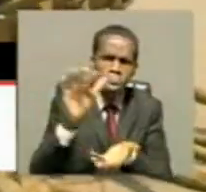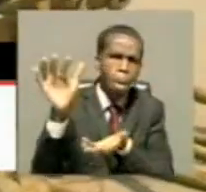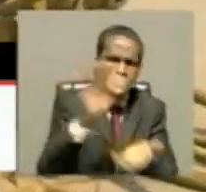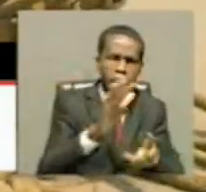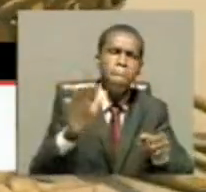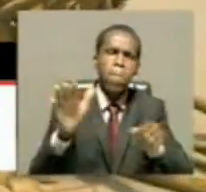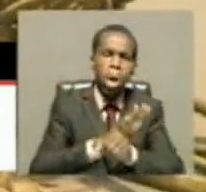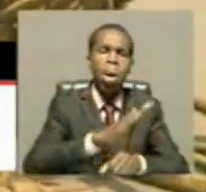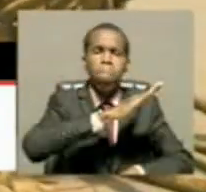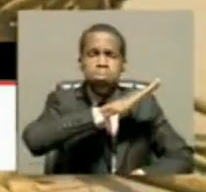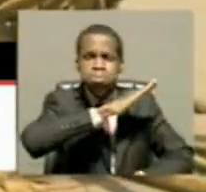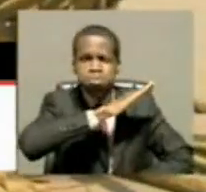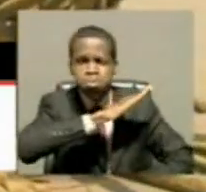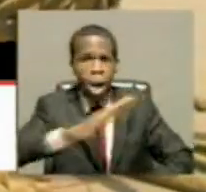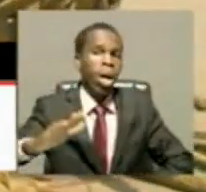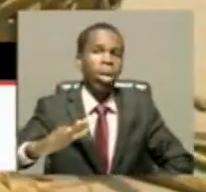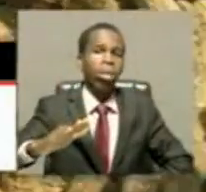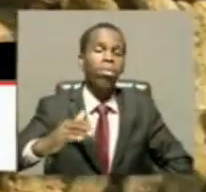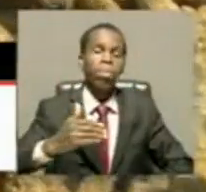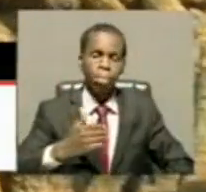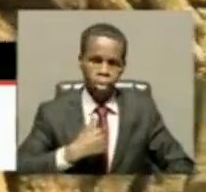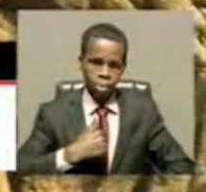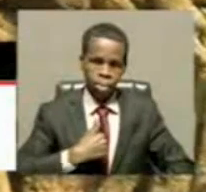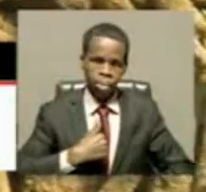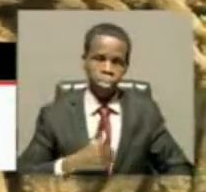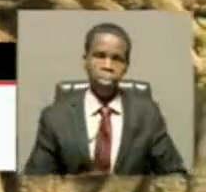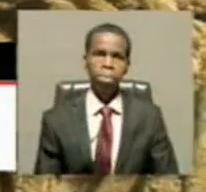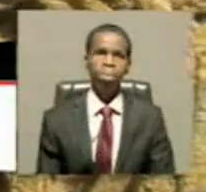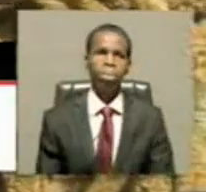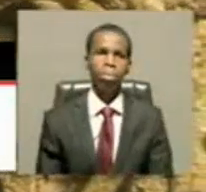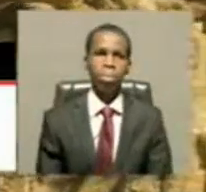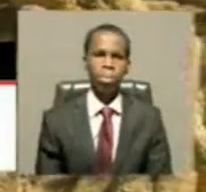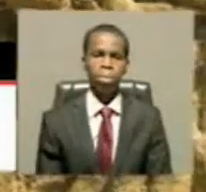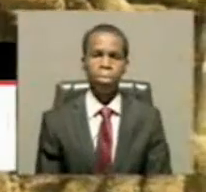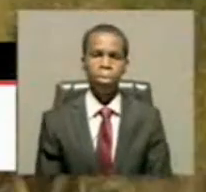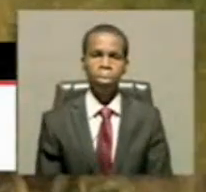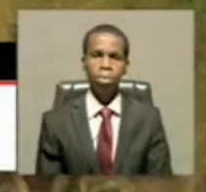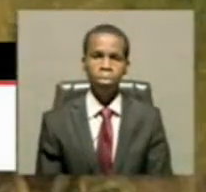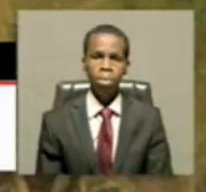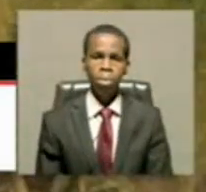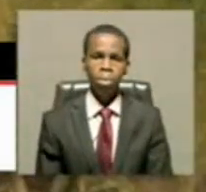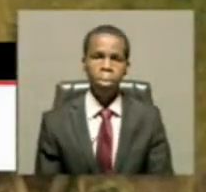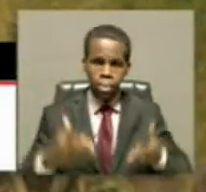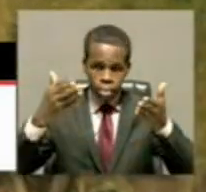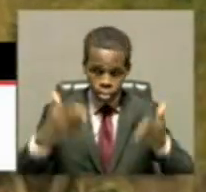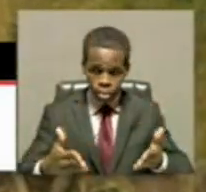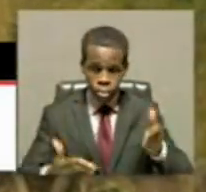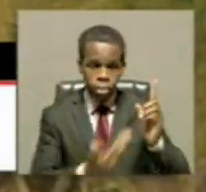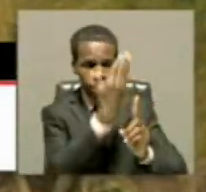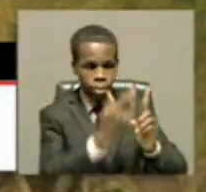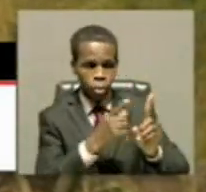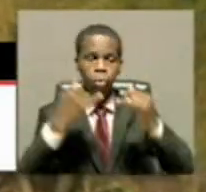e maçambala alcançou a marca de 50 toneladas. Estamos a começar a incentivar